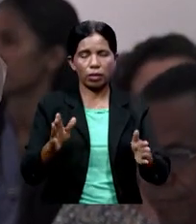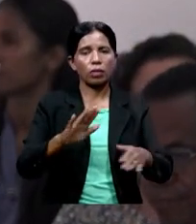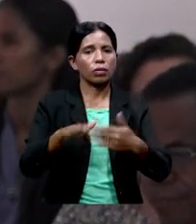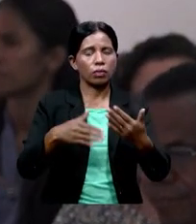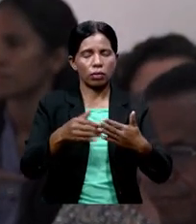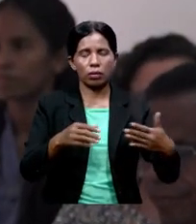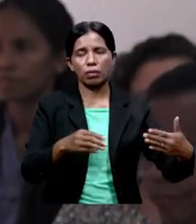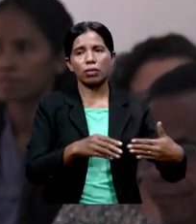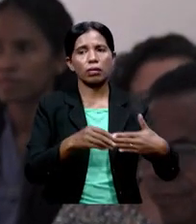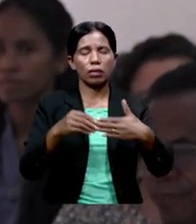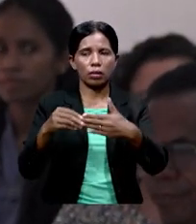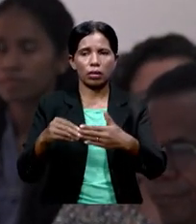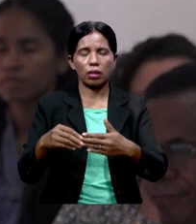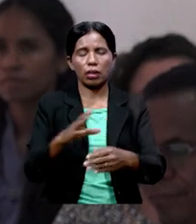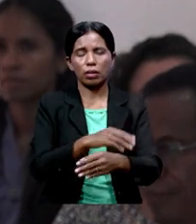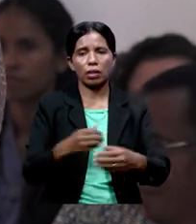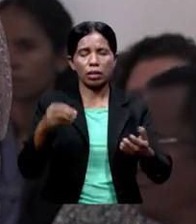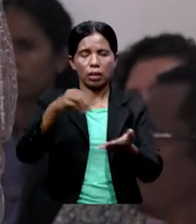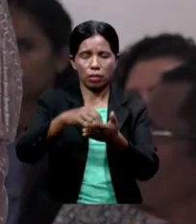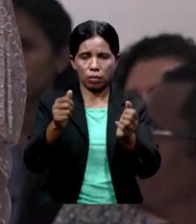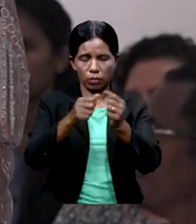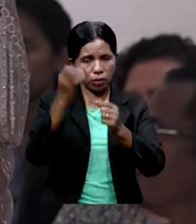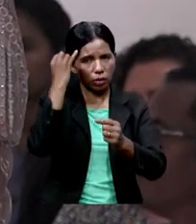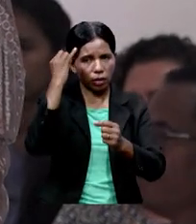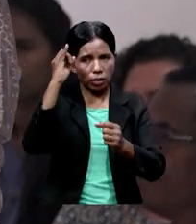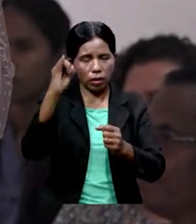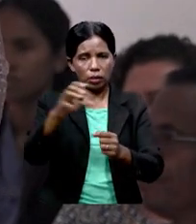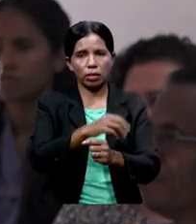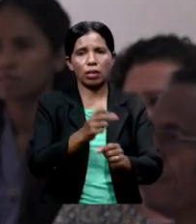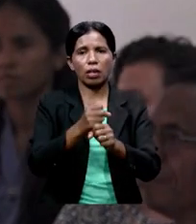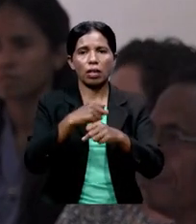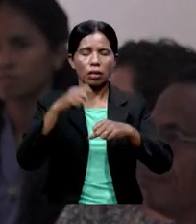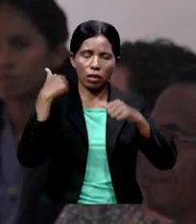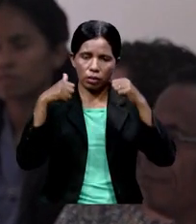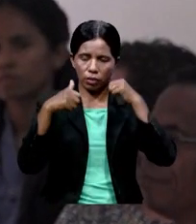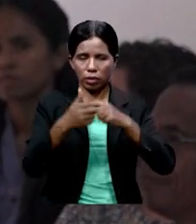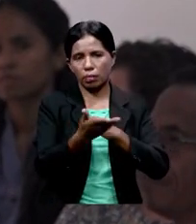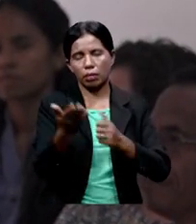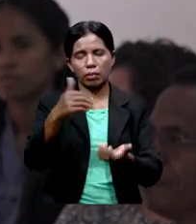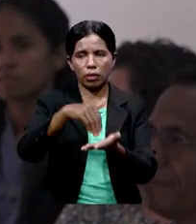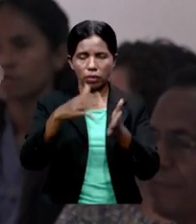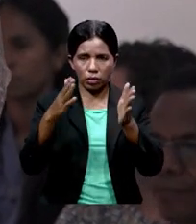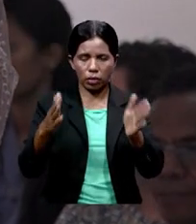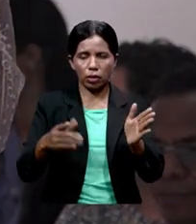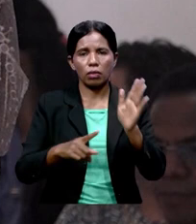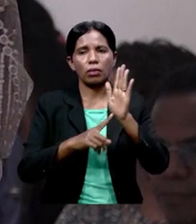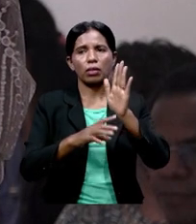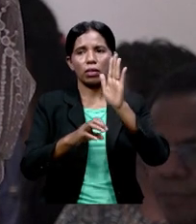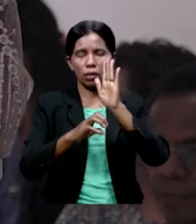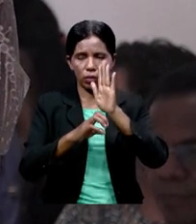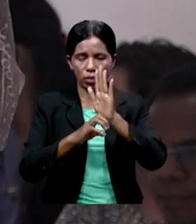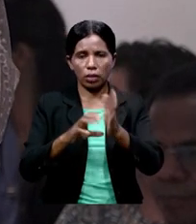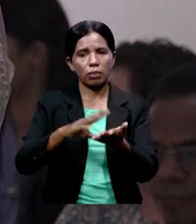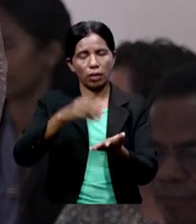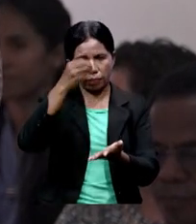criadores, reunindo ideias que despertam a criatividade dos seus alunos e motivando-os para a